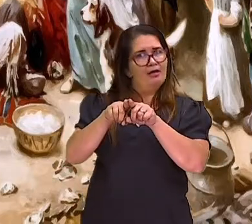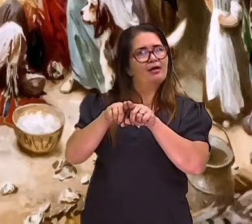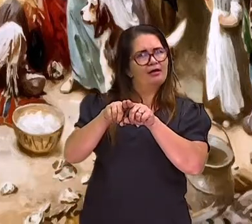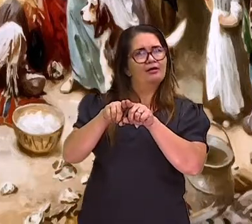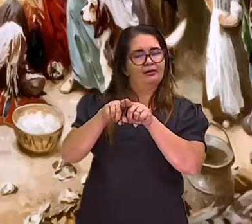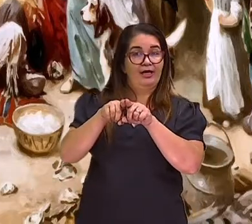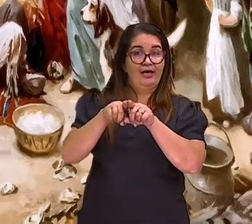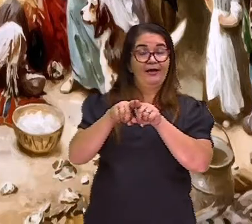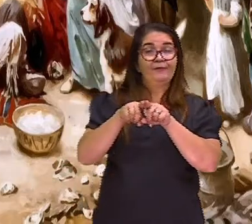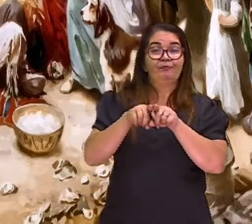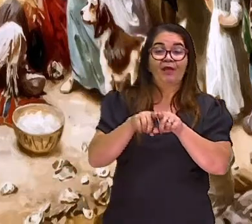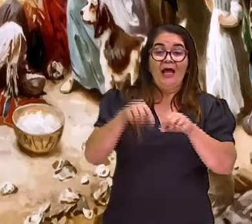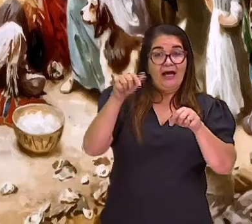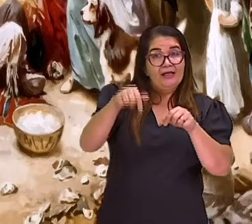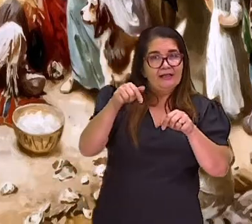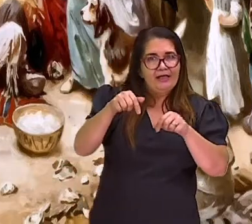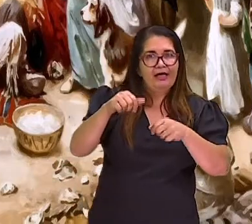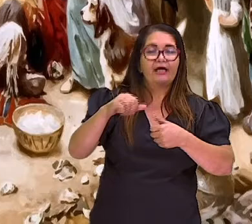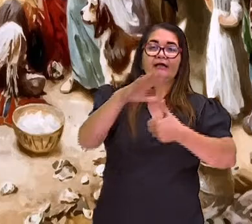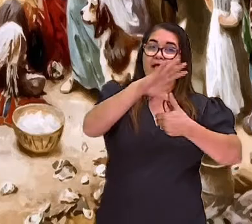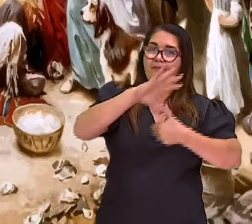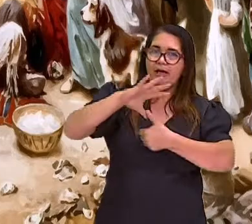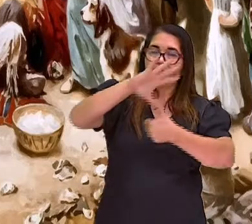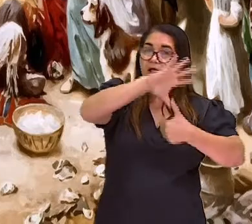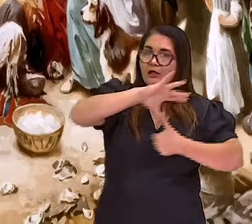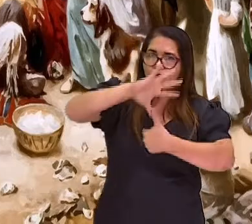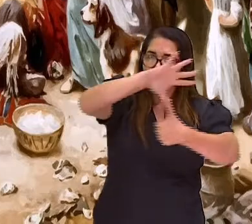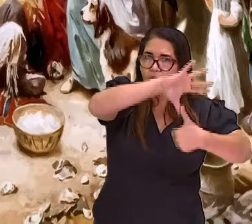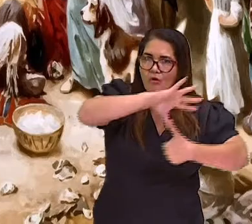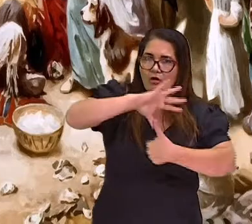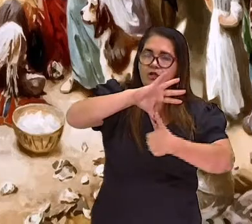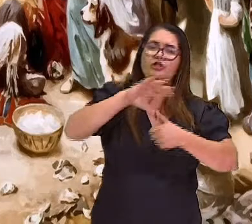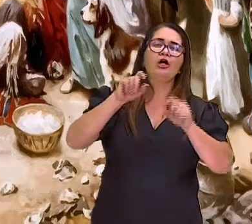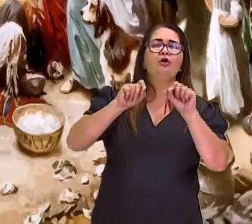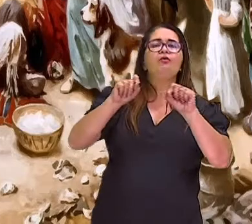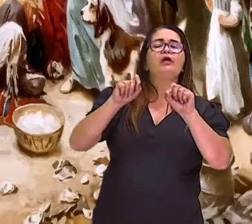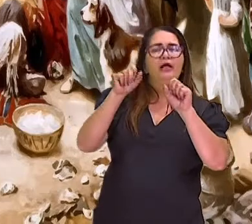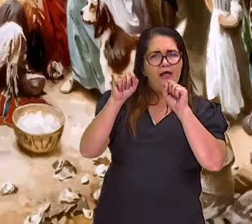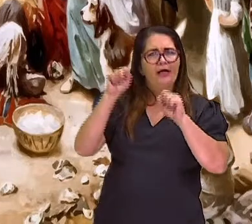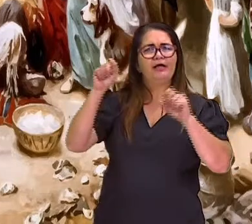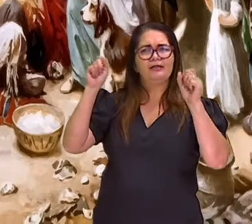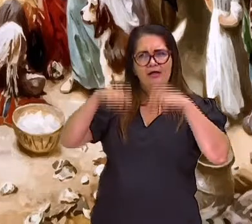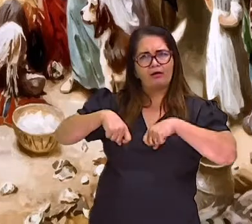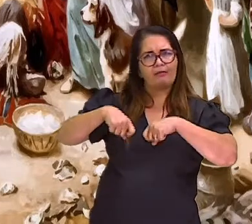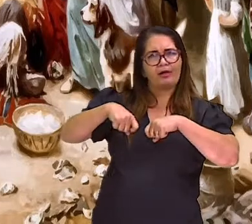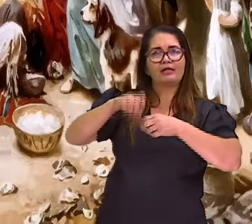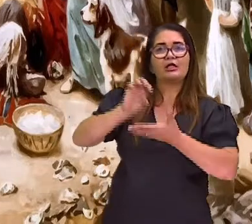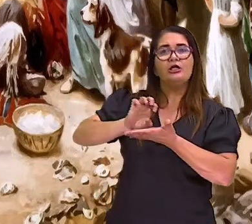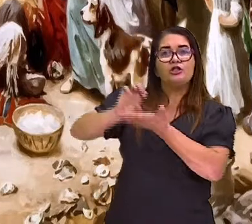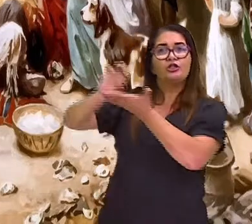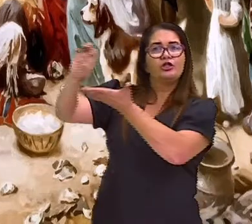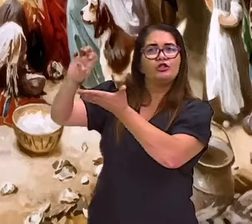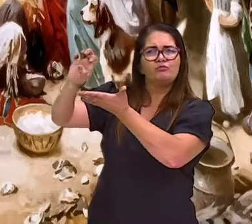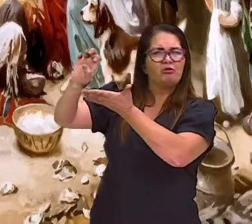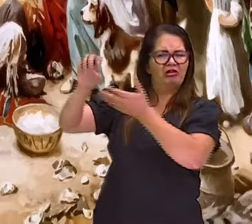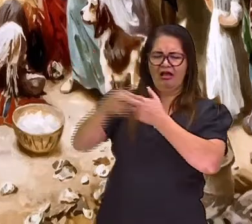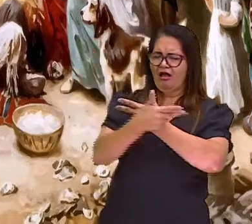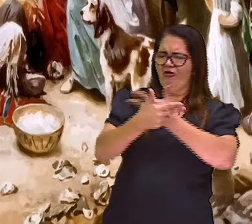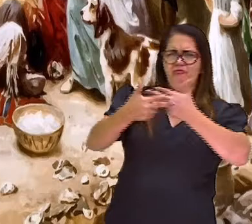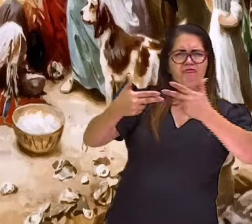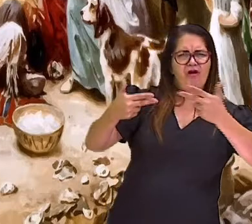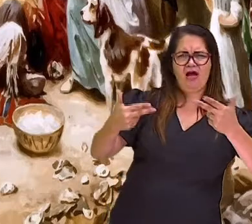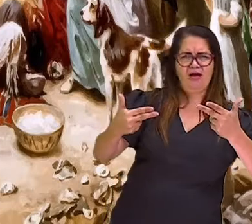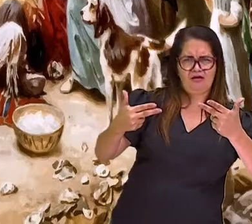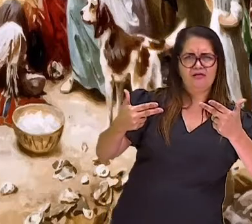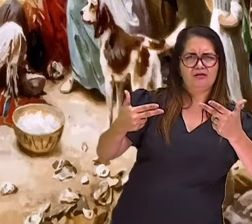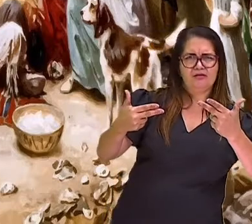produtos agrícolas era o grande objetivo dos colonos. E para que eles pudessem